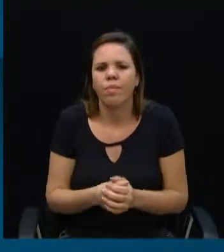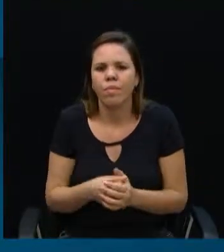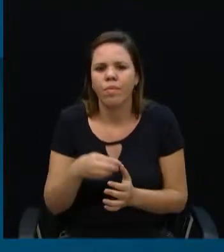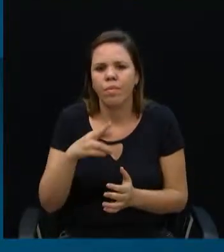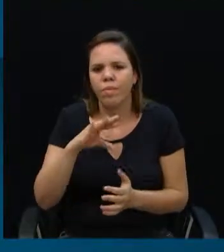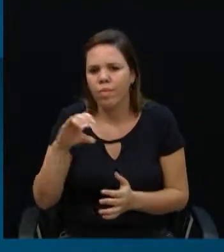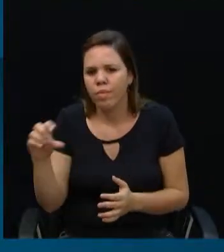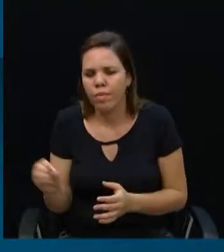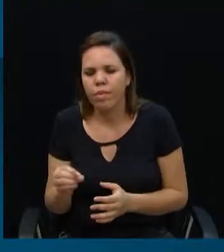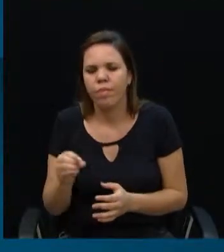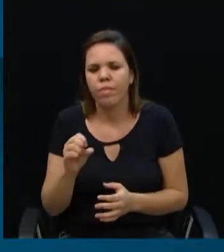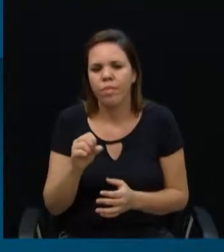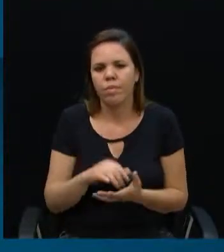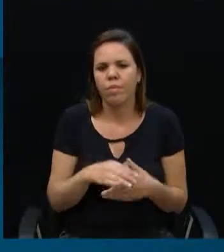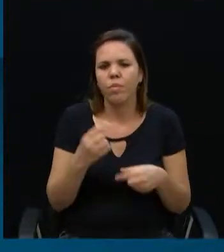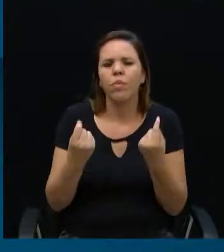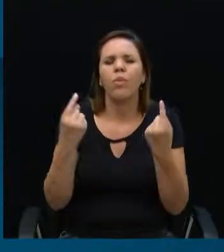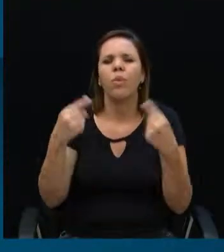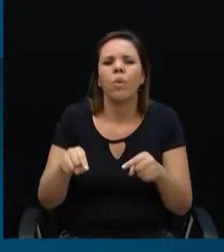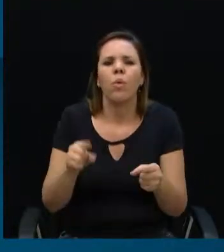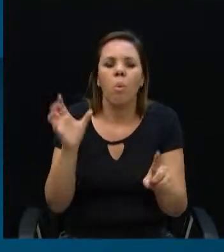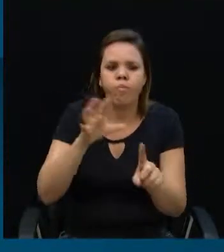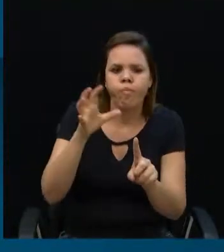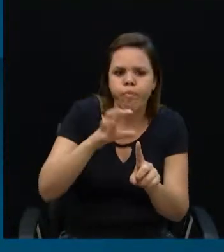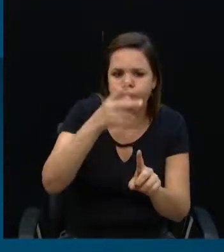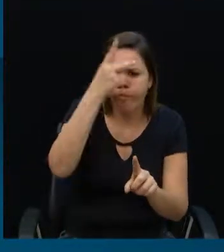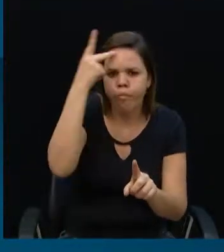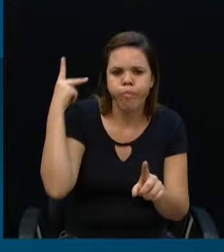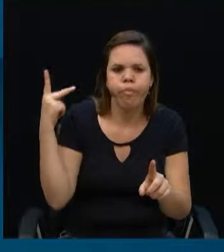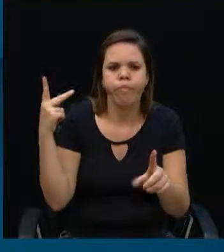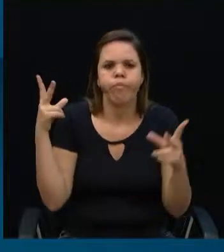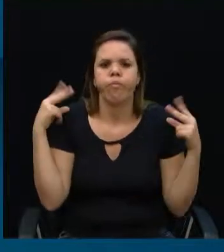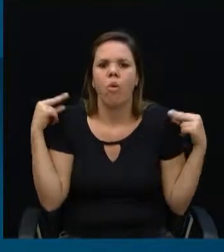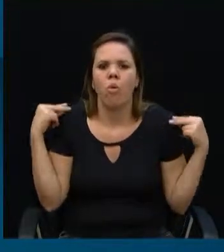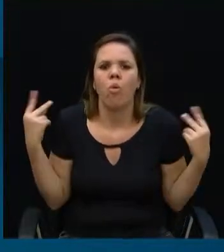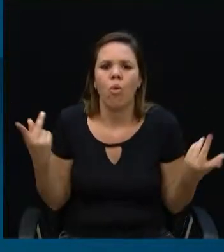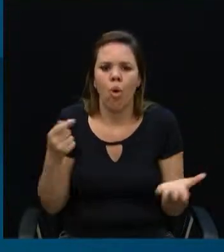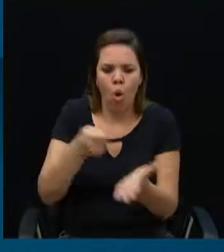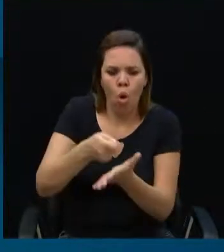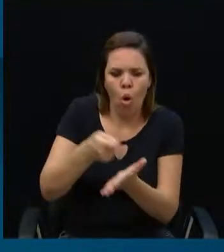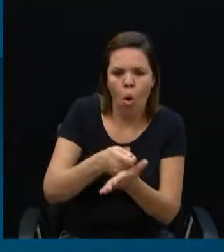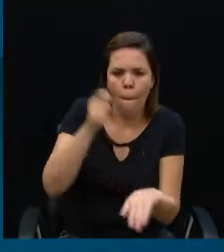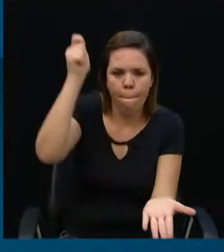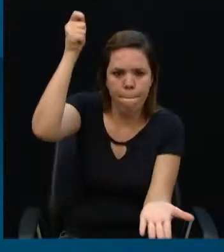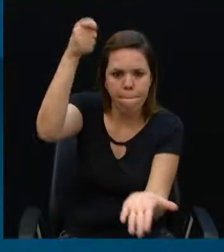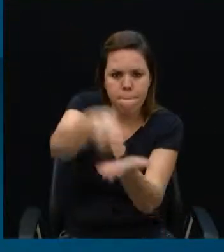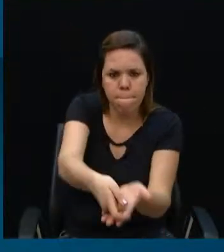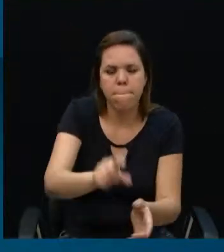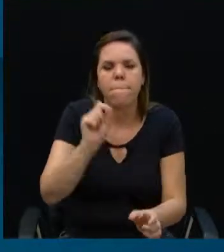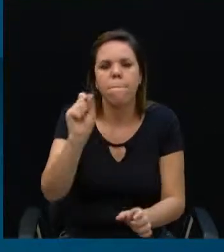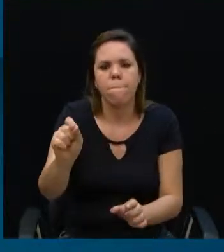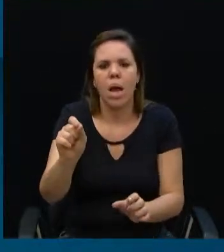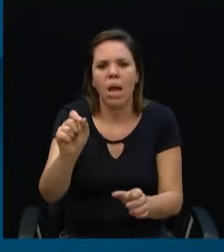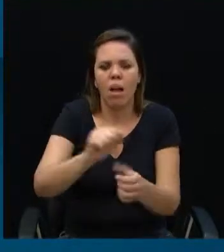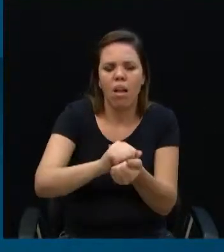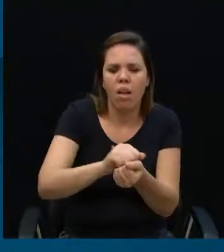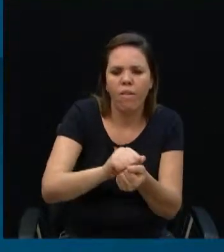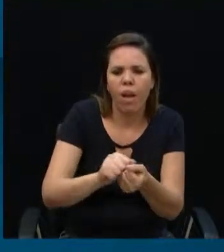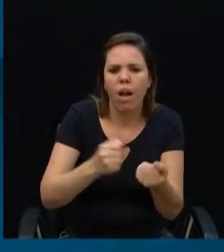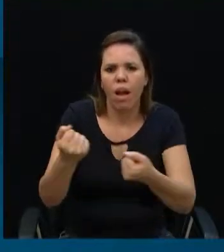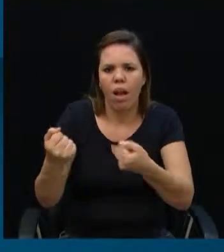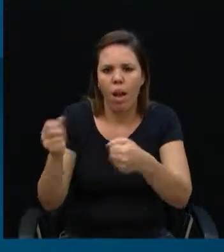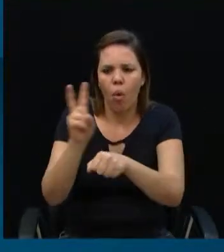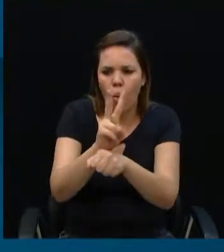Silva, que proíbe a coação administrativa de motoristas por guardadores e lavadores autônomos de veículos no município